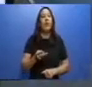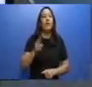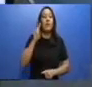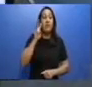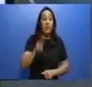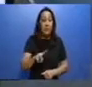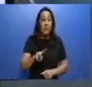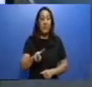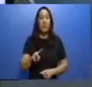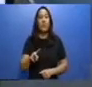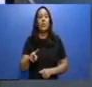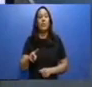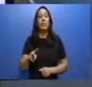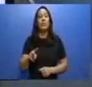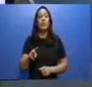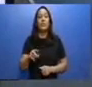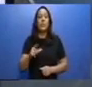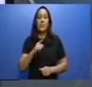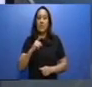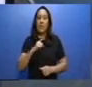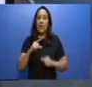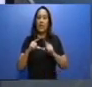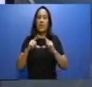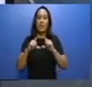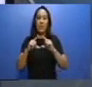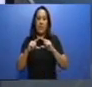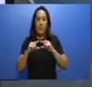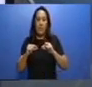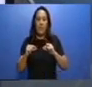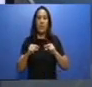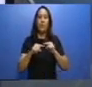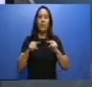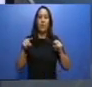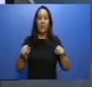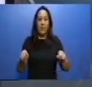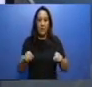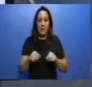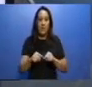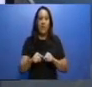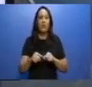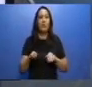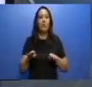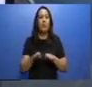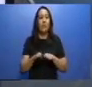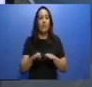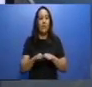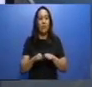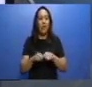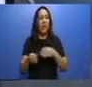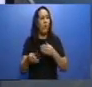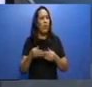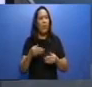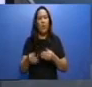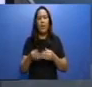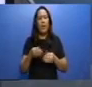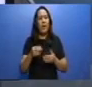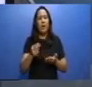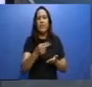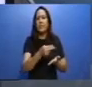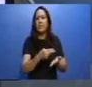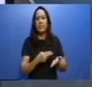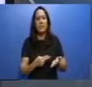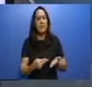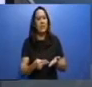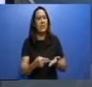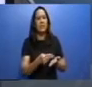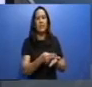de um triângulo, um retângulo e uma forma geométrica plana qualquer,